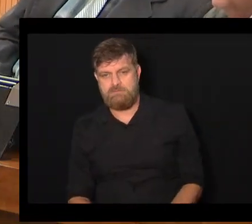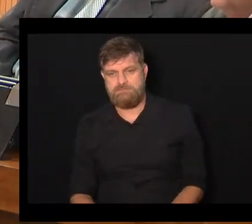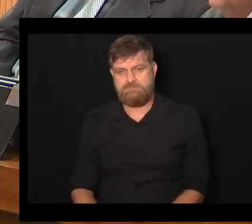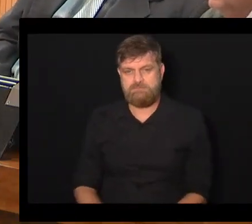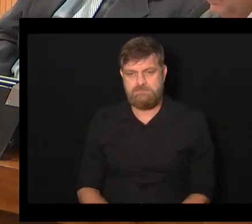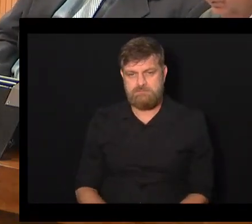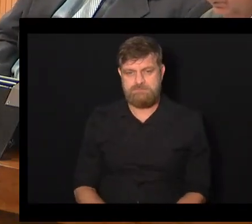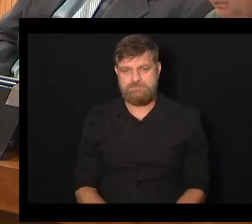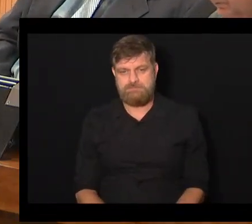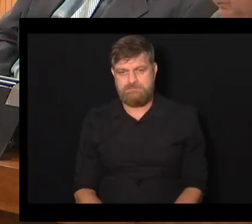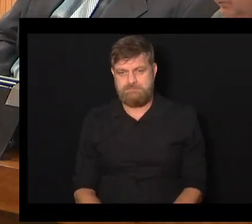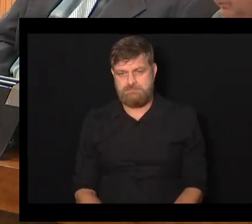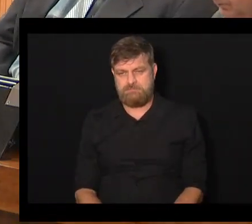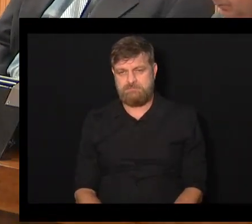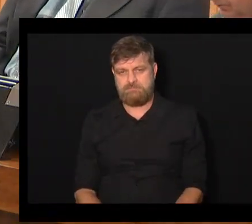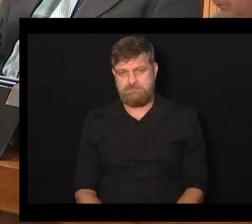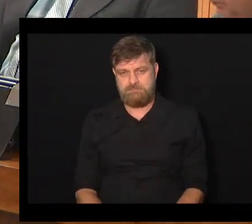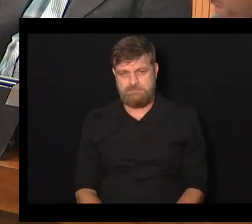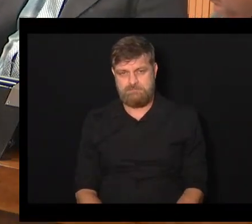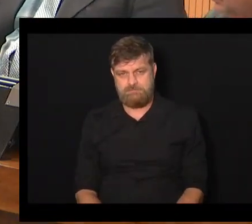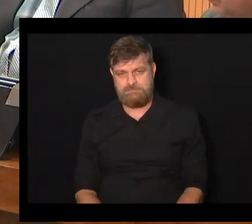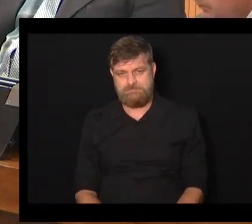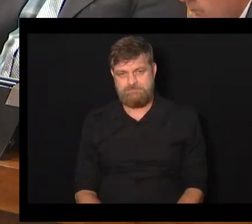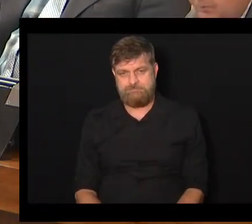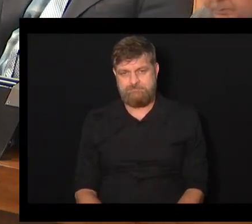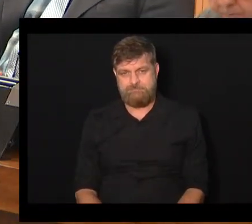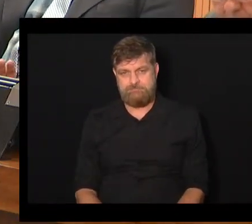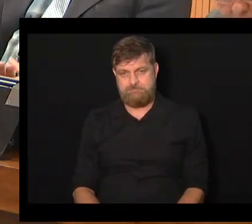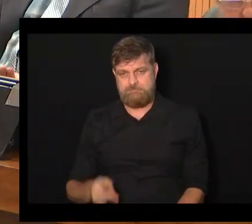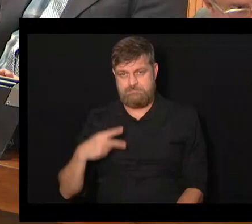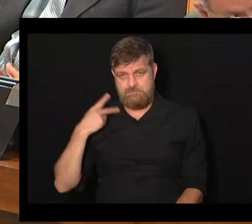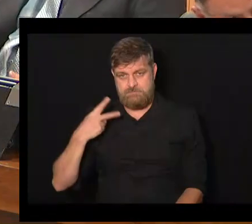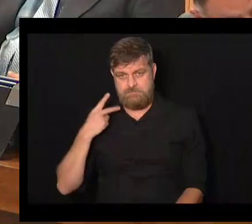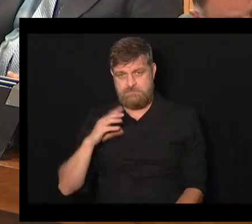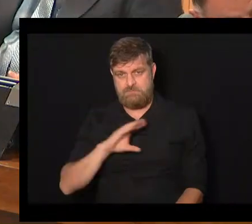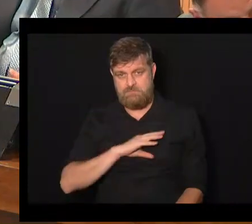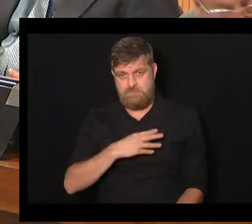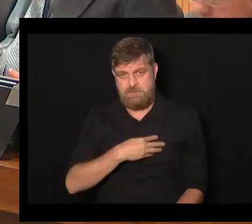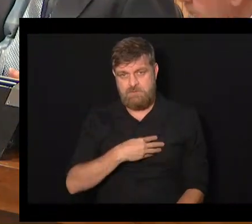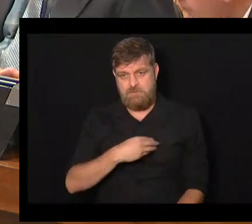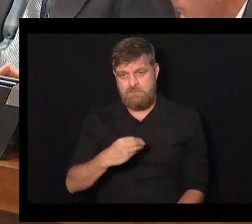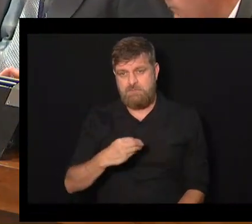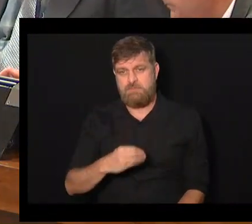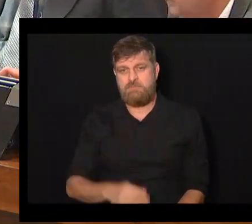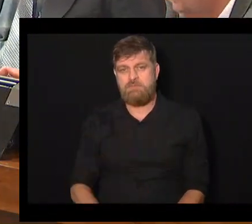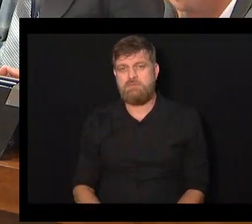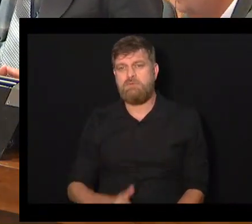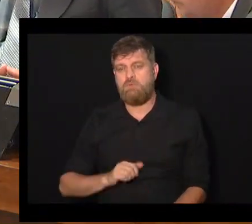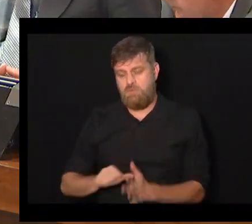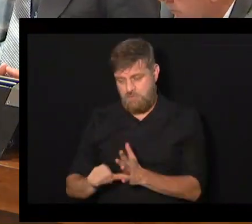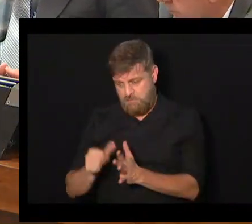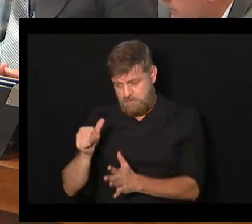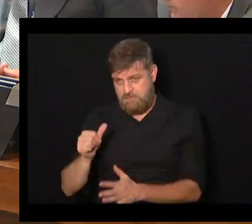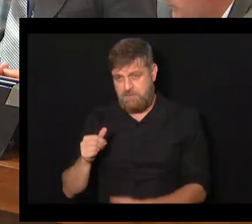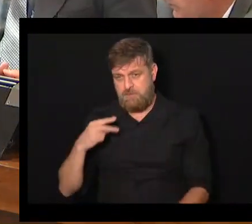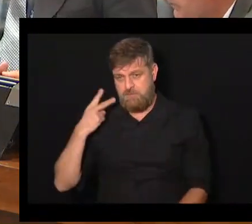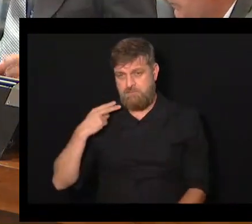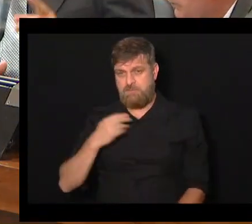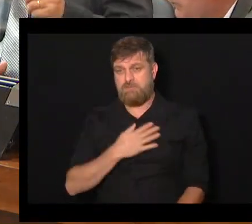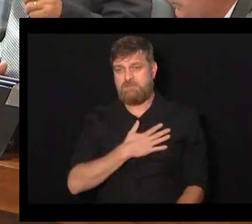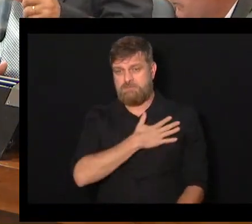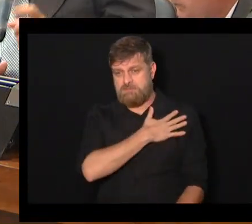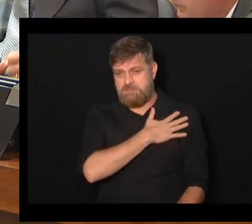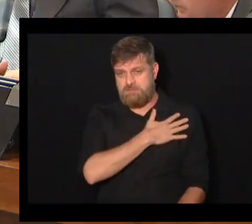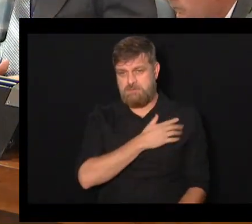Vereador Campos Filho, Vereador, primeiro vereador Tenente Santini inscrito